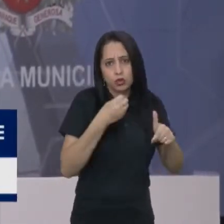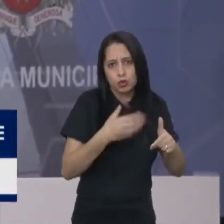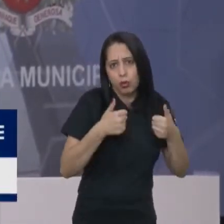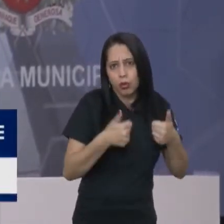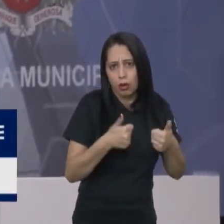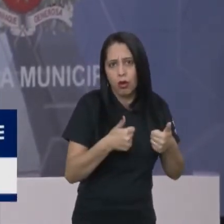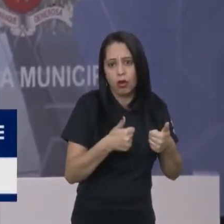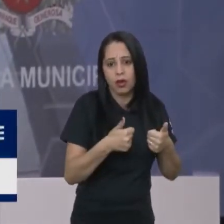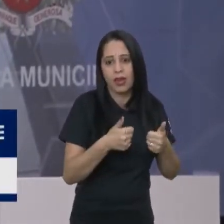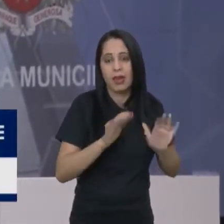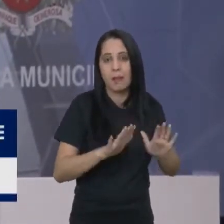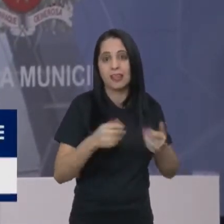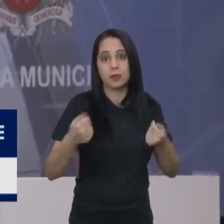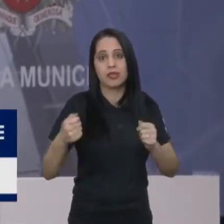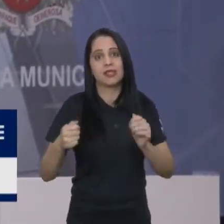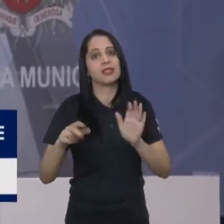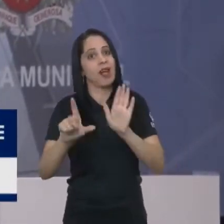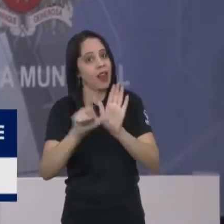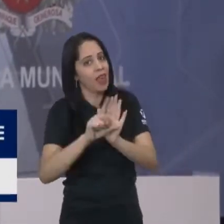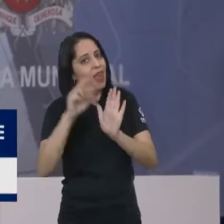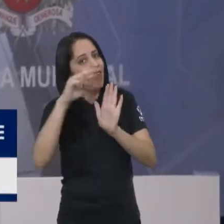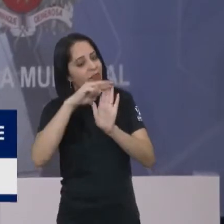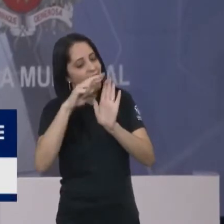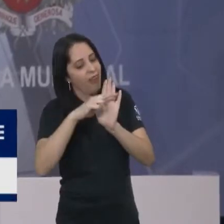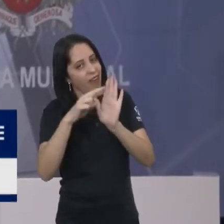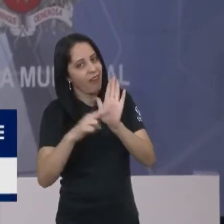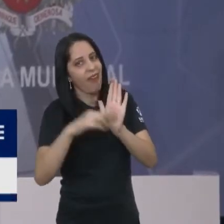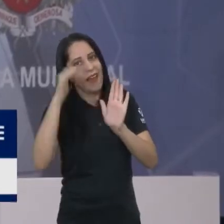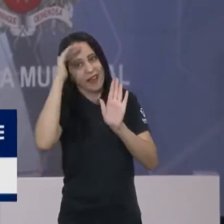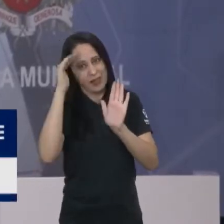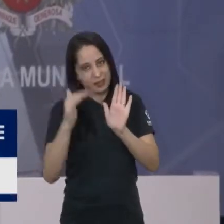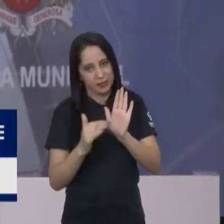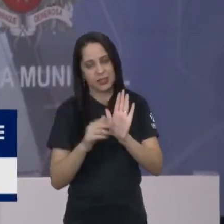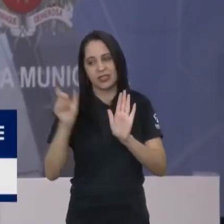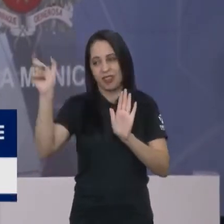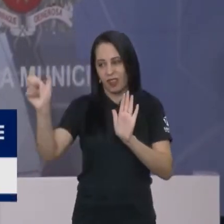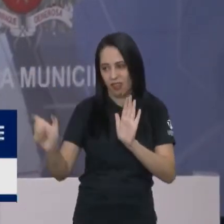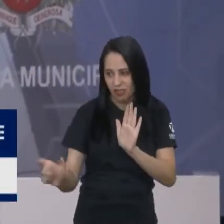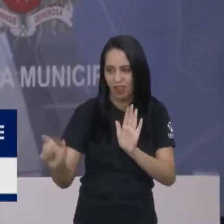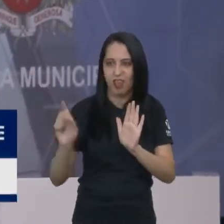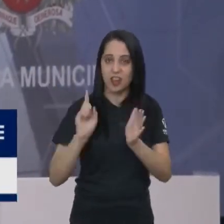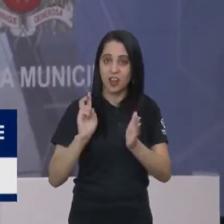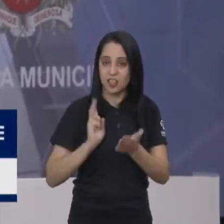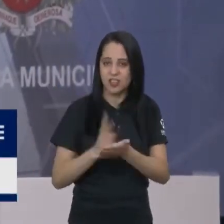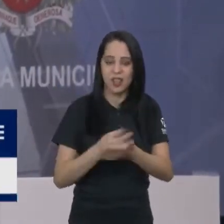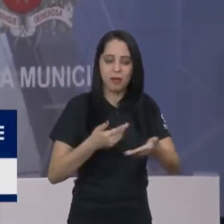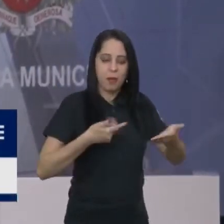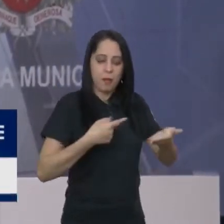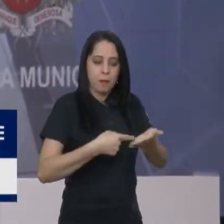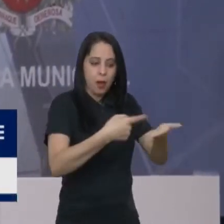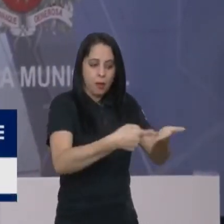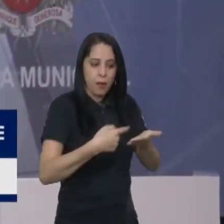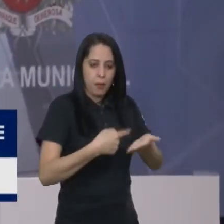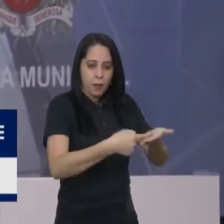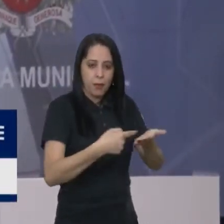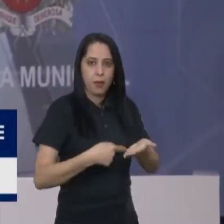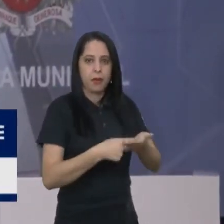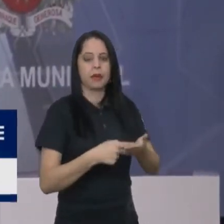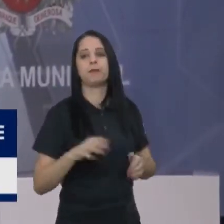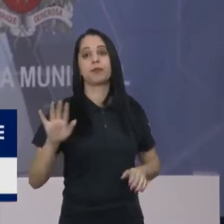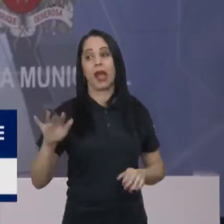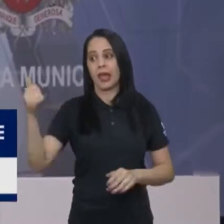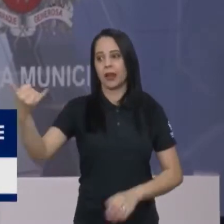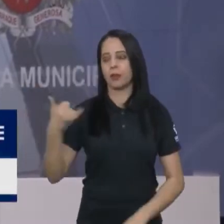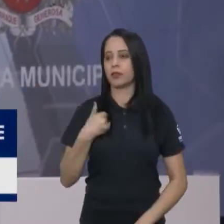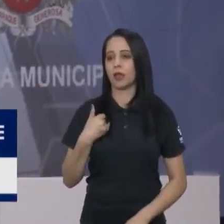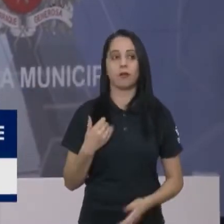Mas... tornar isso legal. Né? E toda essa negociação, e quantas vezes ele entrou na minha sala, agora não, Eduardo, segura um pouco, não, agora